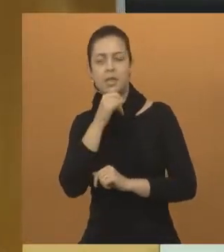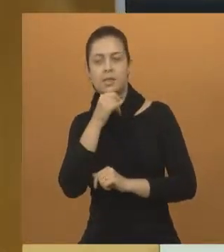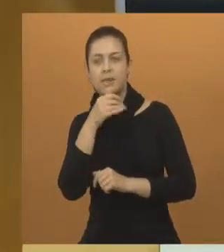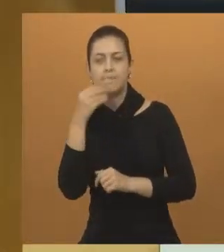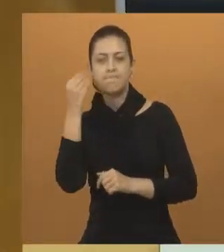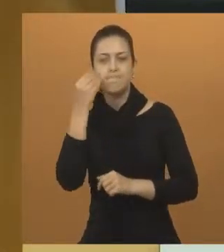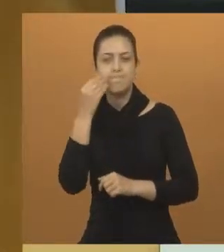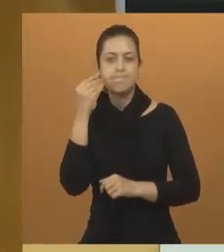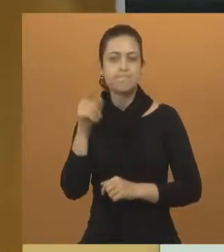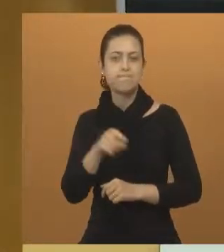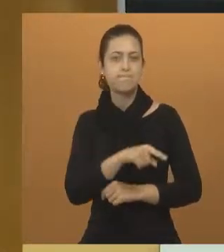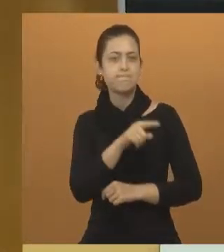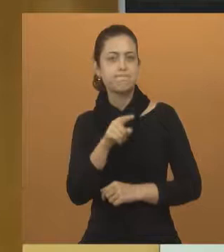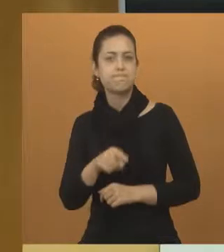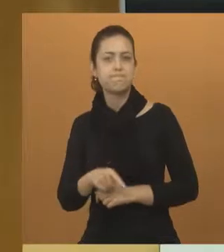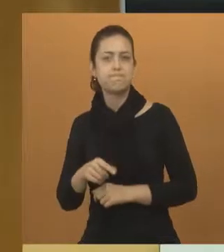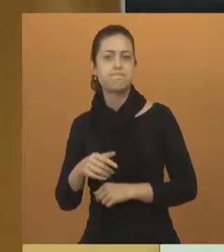imposto.